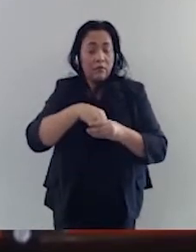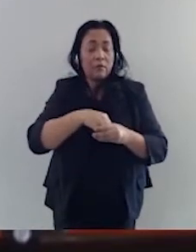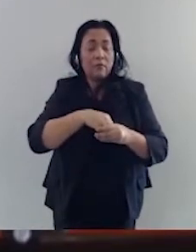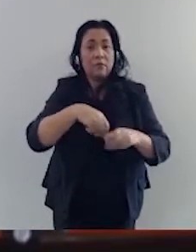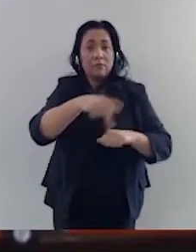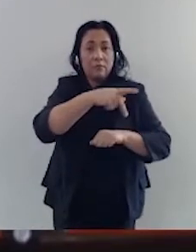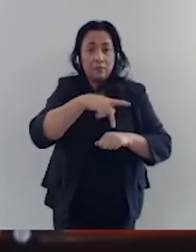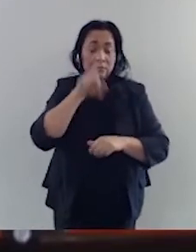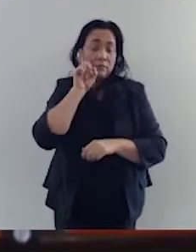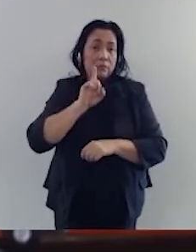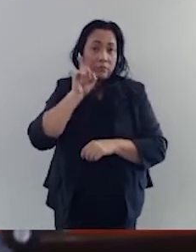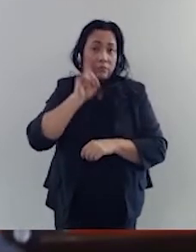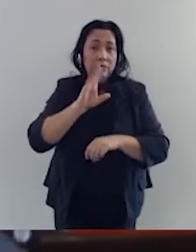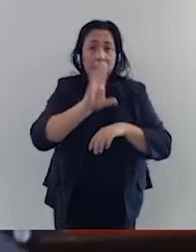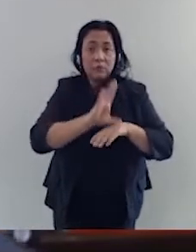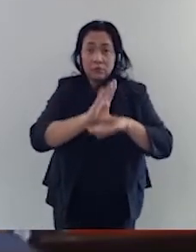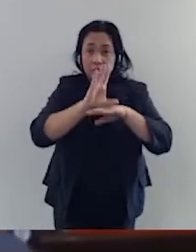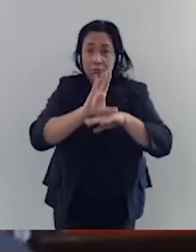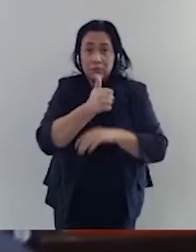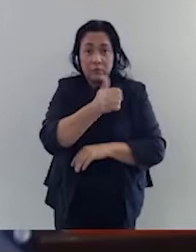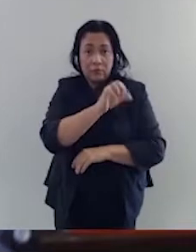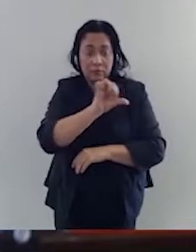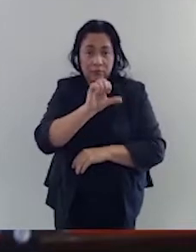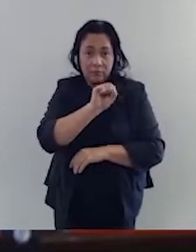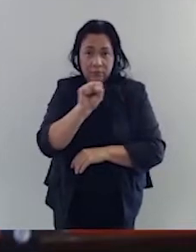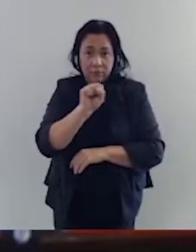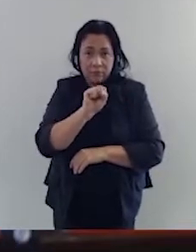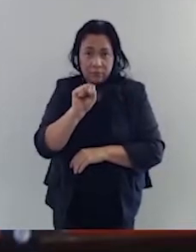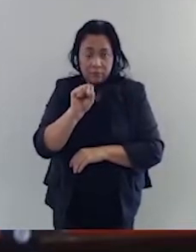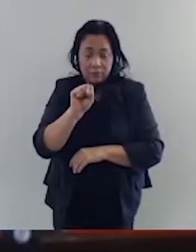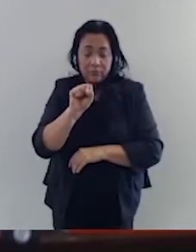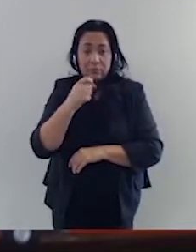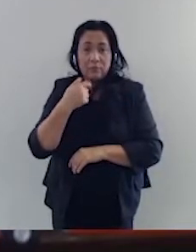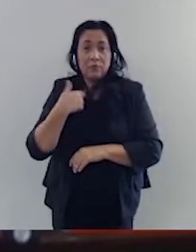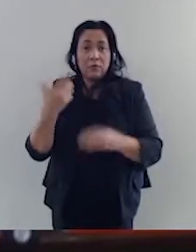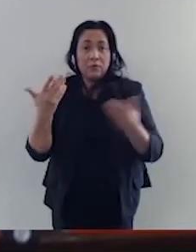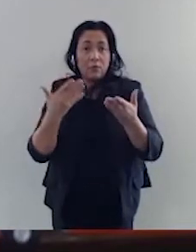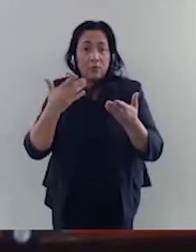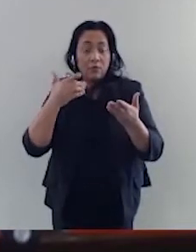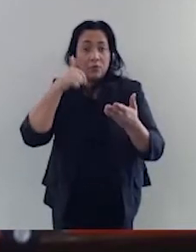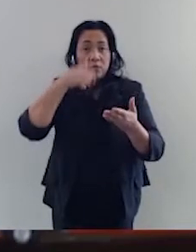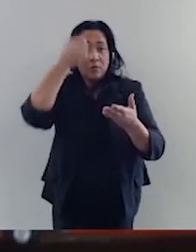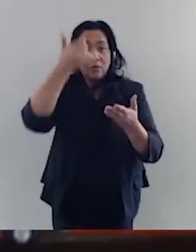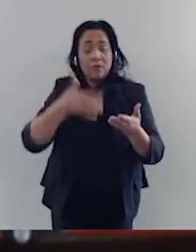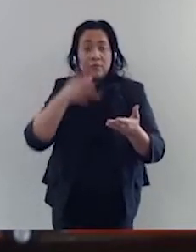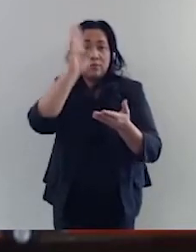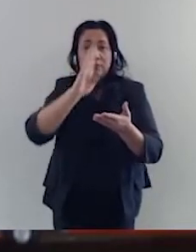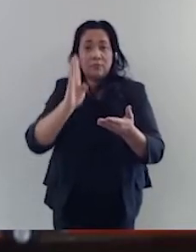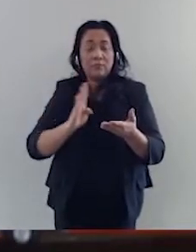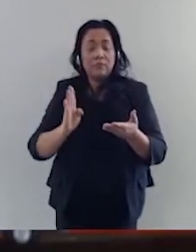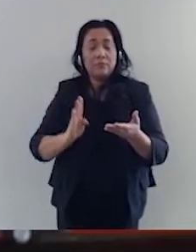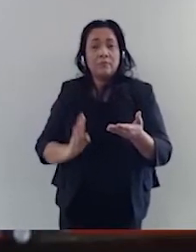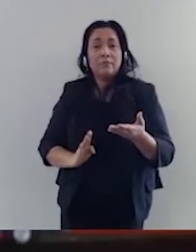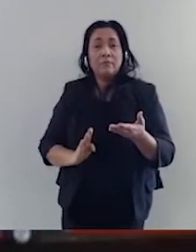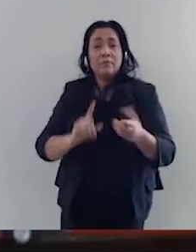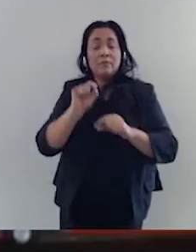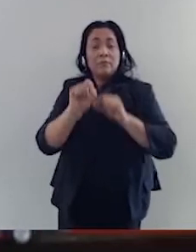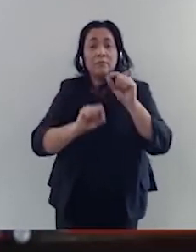Constituição de 1988. Então, a indagação que nós nos fazemos aqui no Brasil, reproduzindo